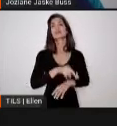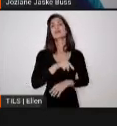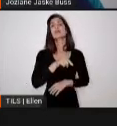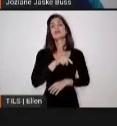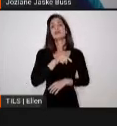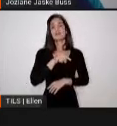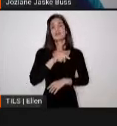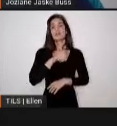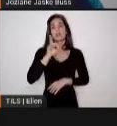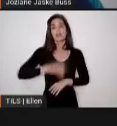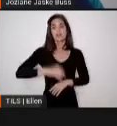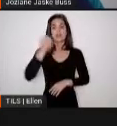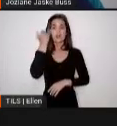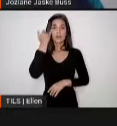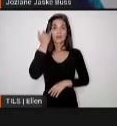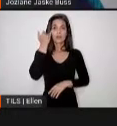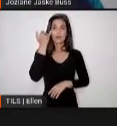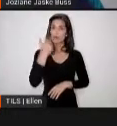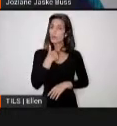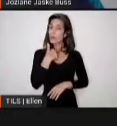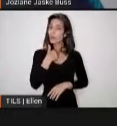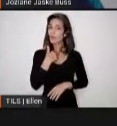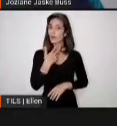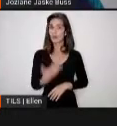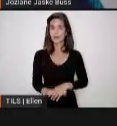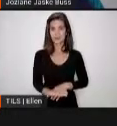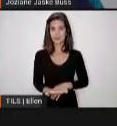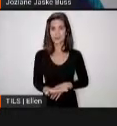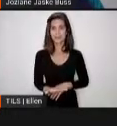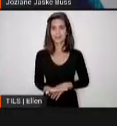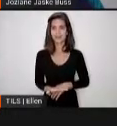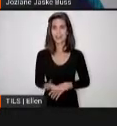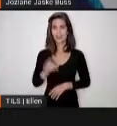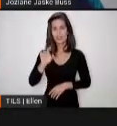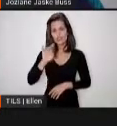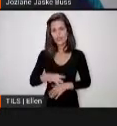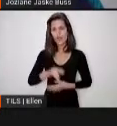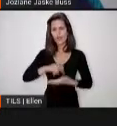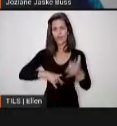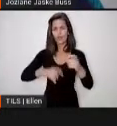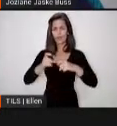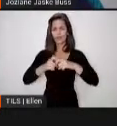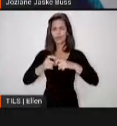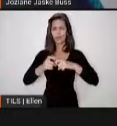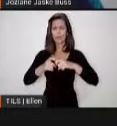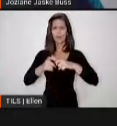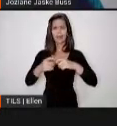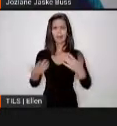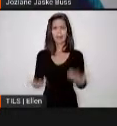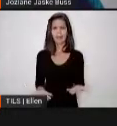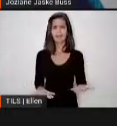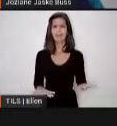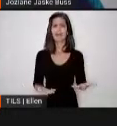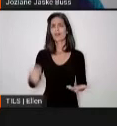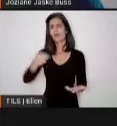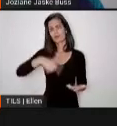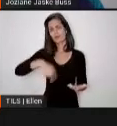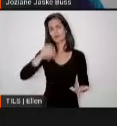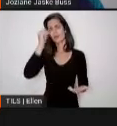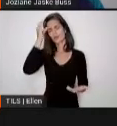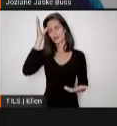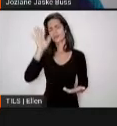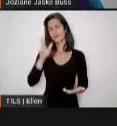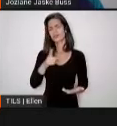né? Então, como já é do conhecimento de vocês, ou da maioria de vocês, né, a